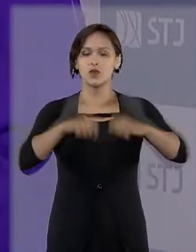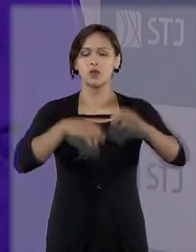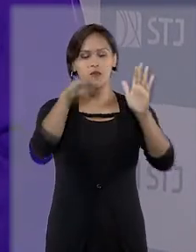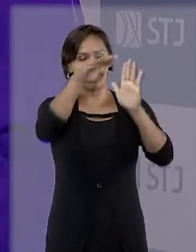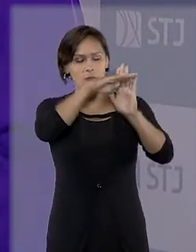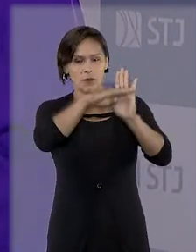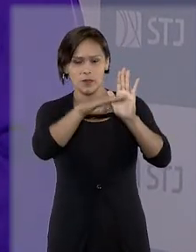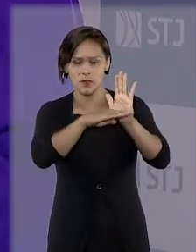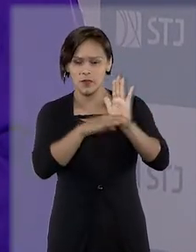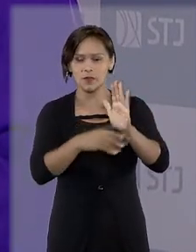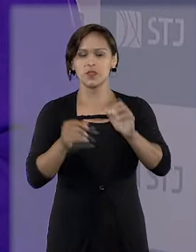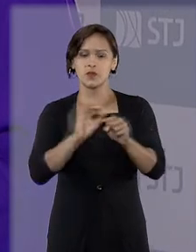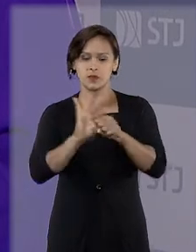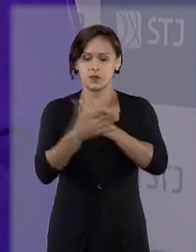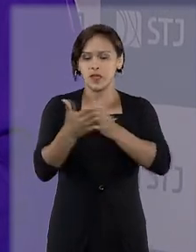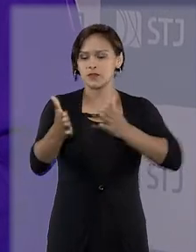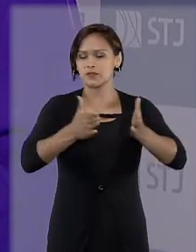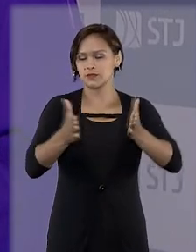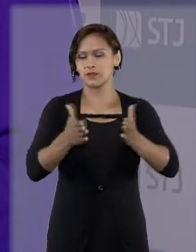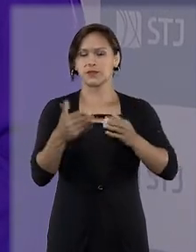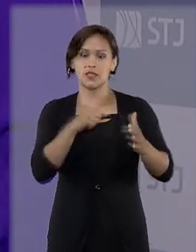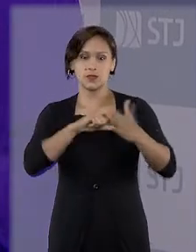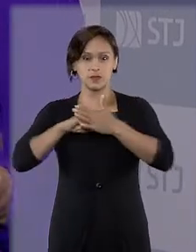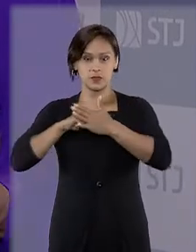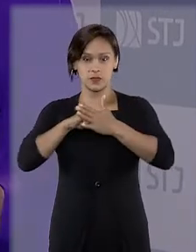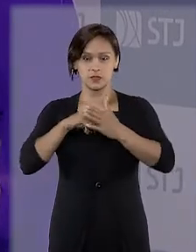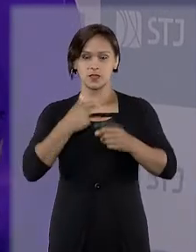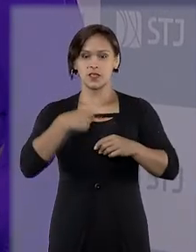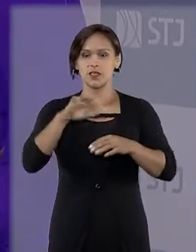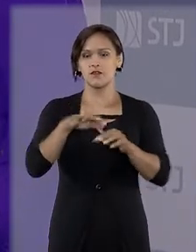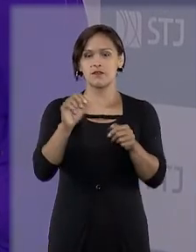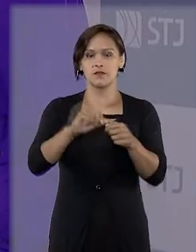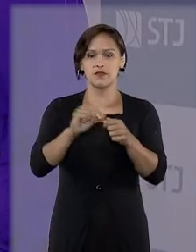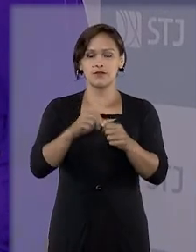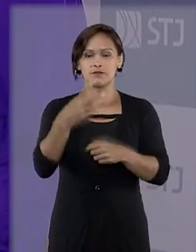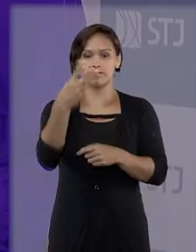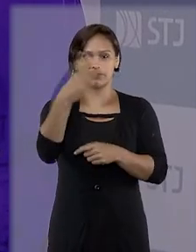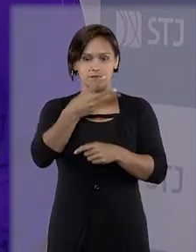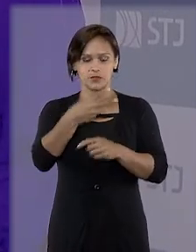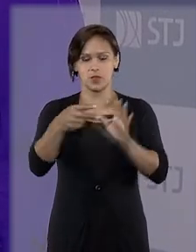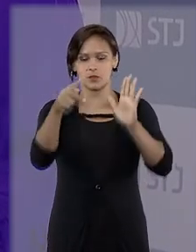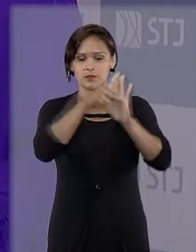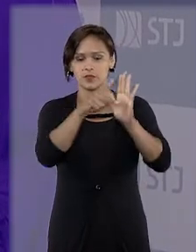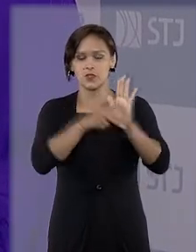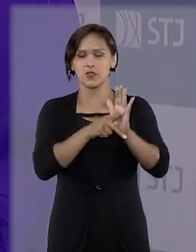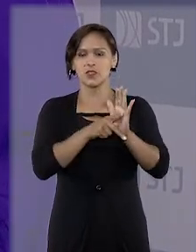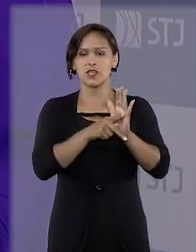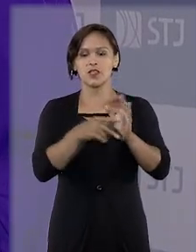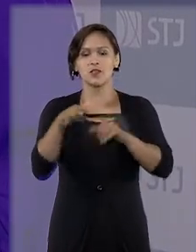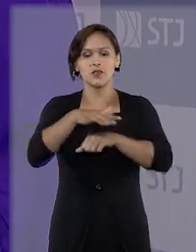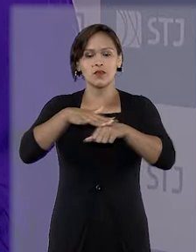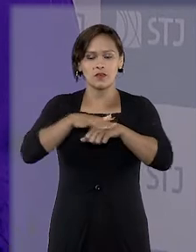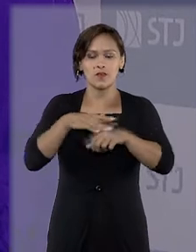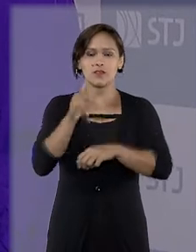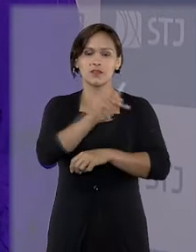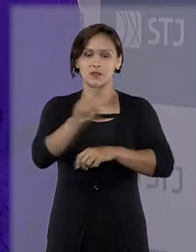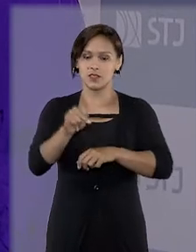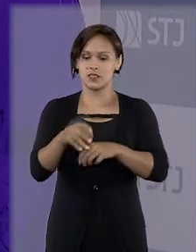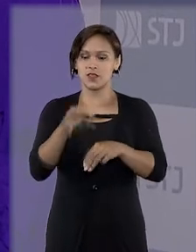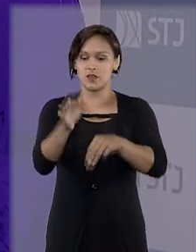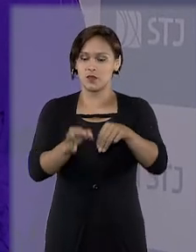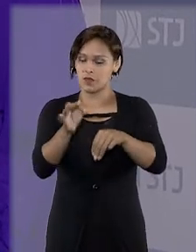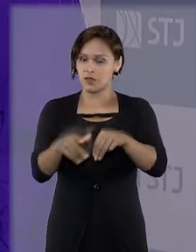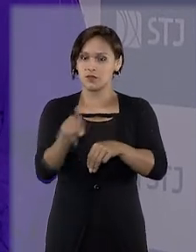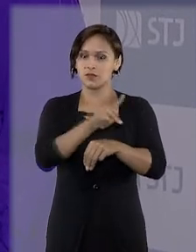medidas recomendadas para conter a Covid-19. E foi realizada a 2ª edição do projeto Fale com o Presidente. O ministro